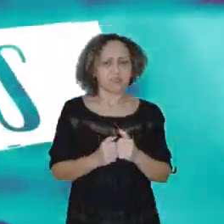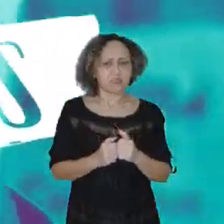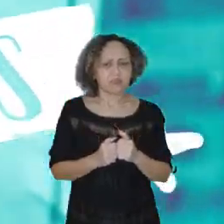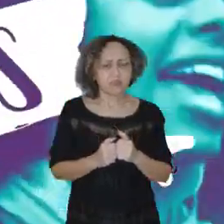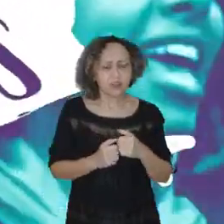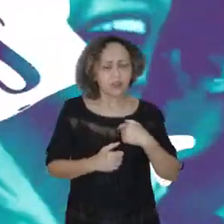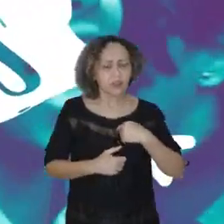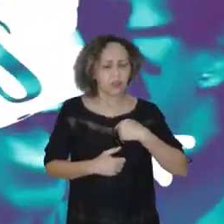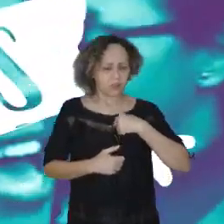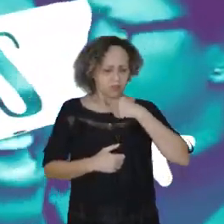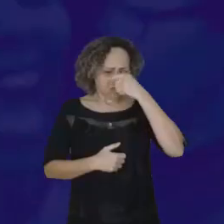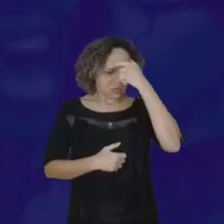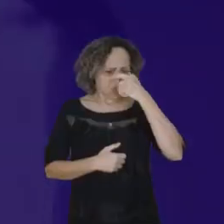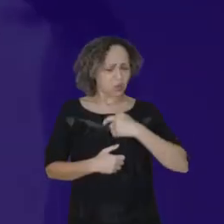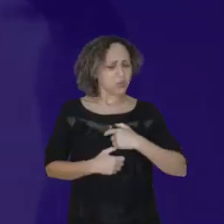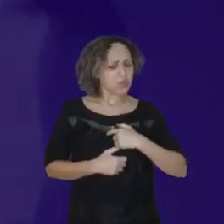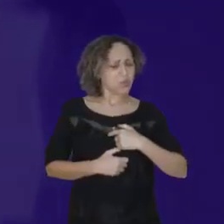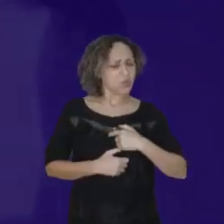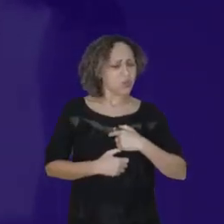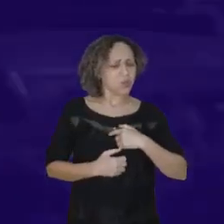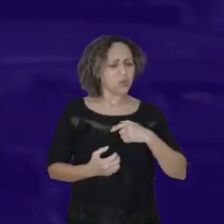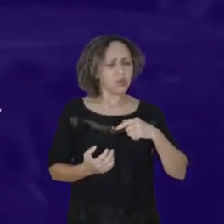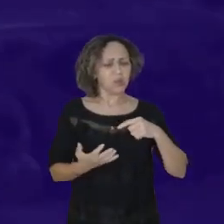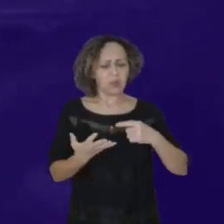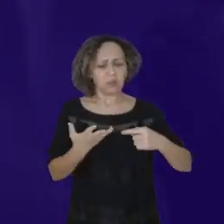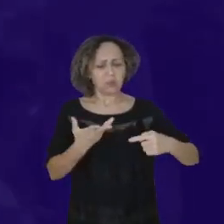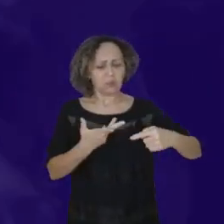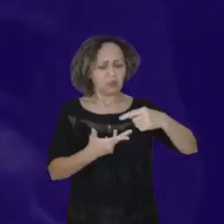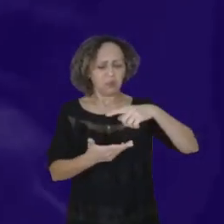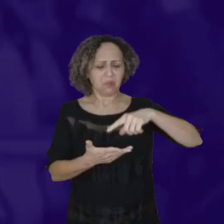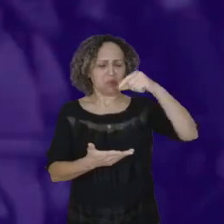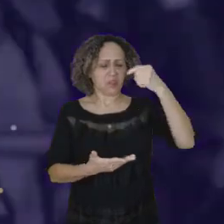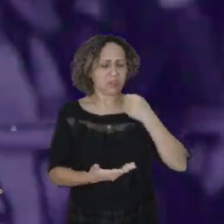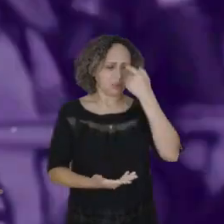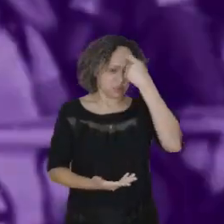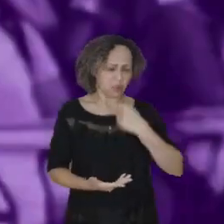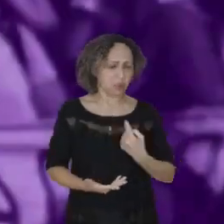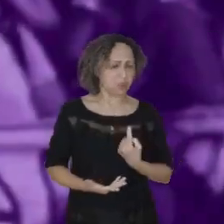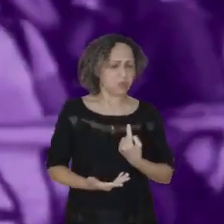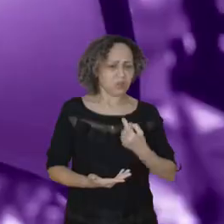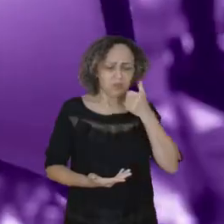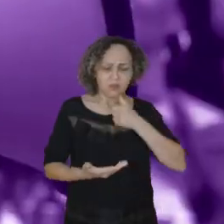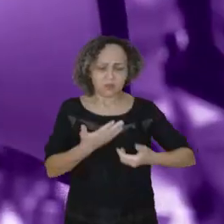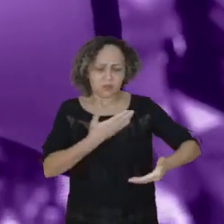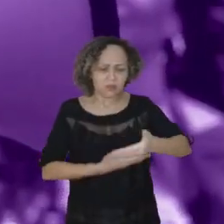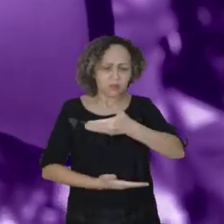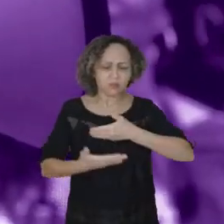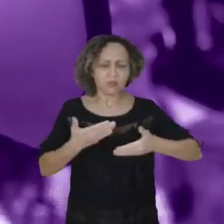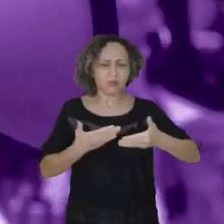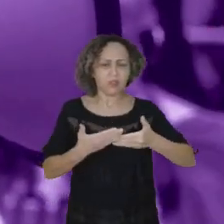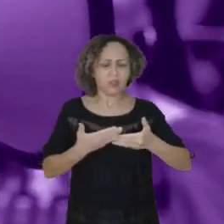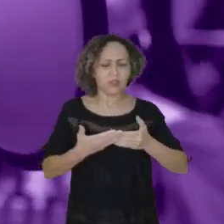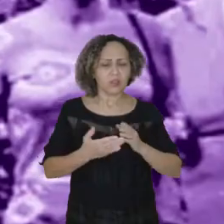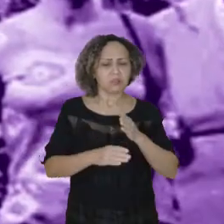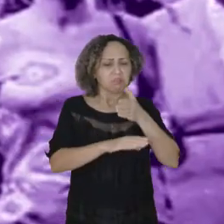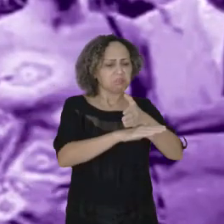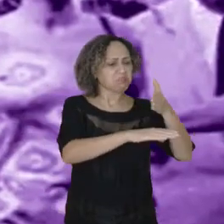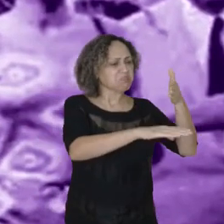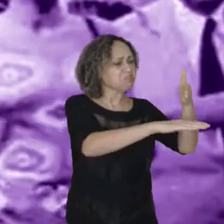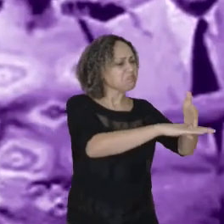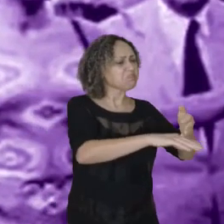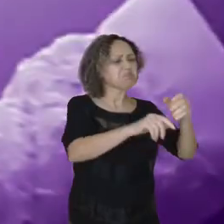Eu sou uma delas, são elas por elas, ocupando os espaços